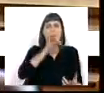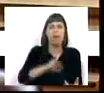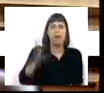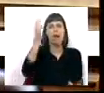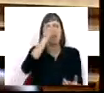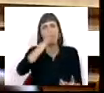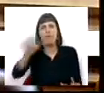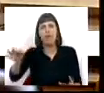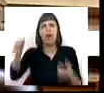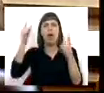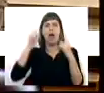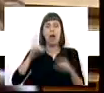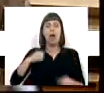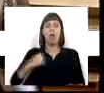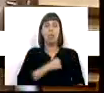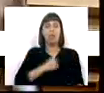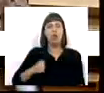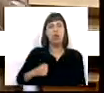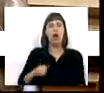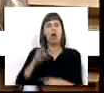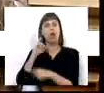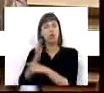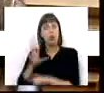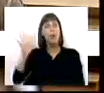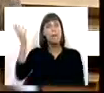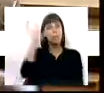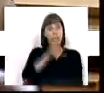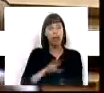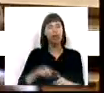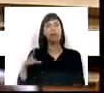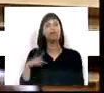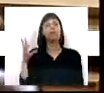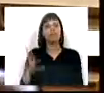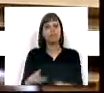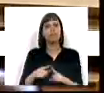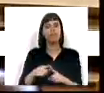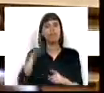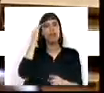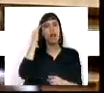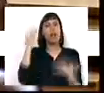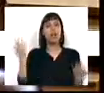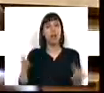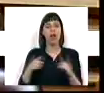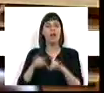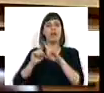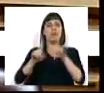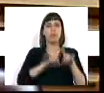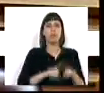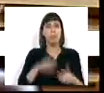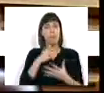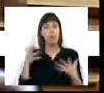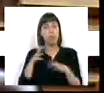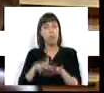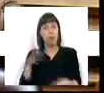Alemanha, a França, a Polónia e outros países, Portugal achava, por via de diversas